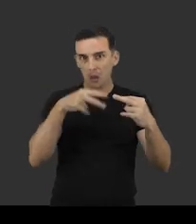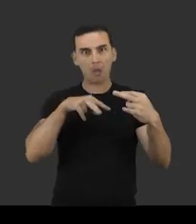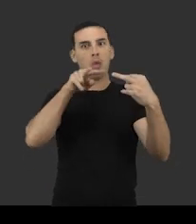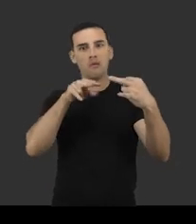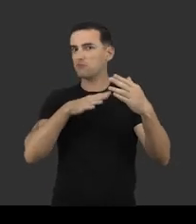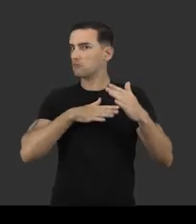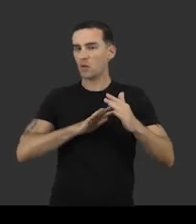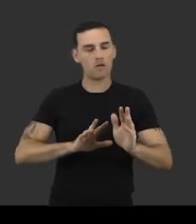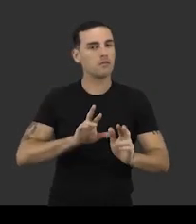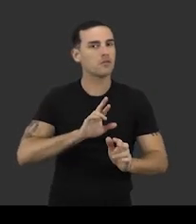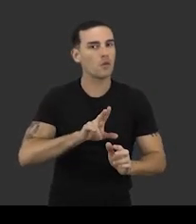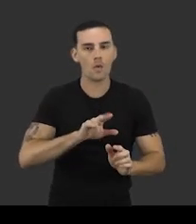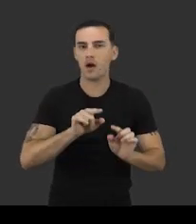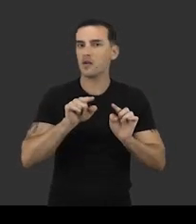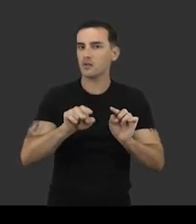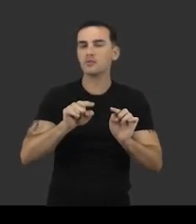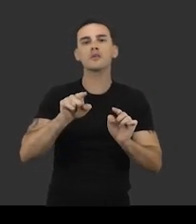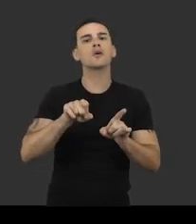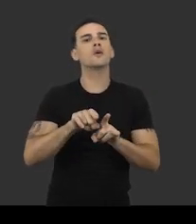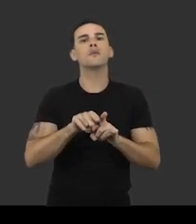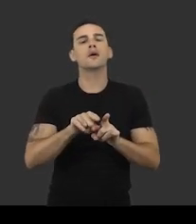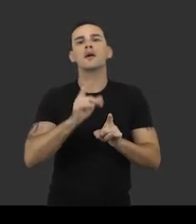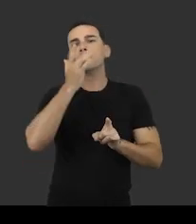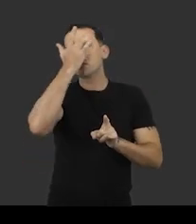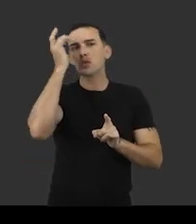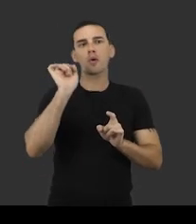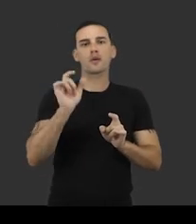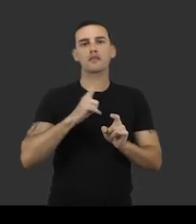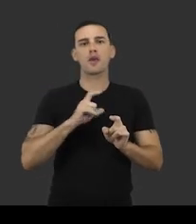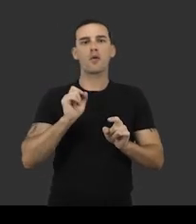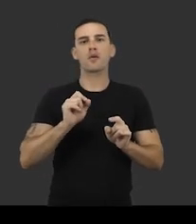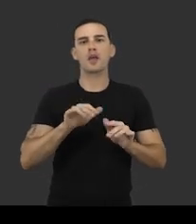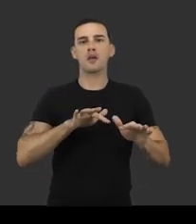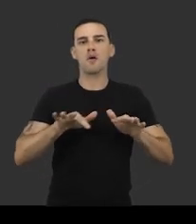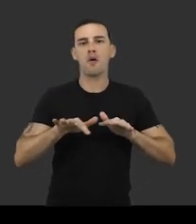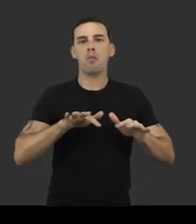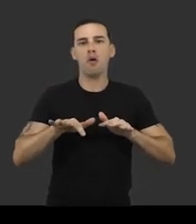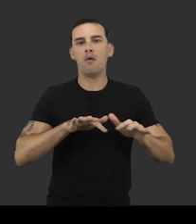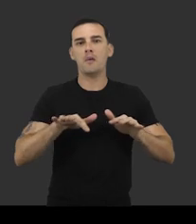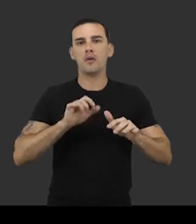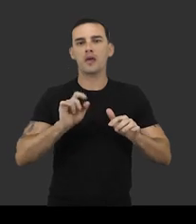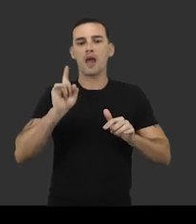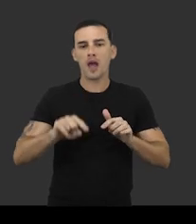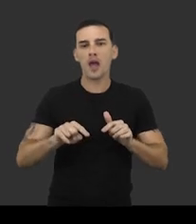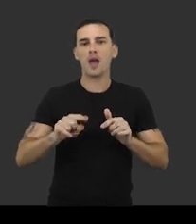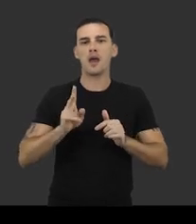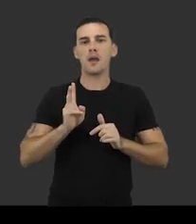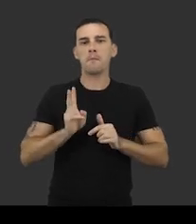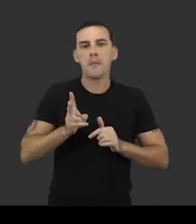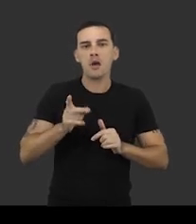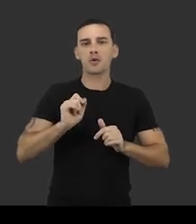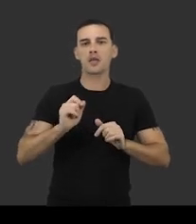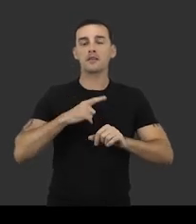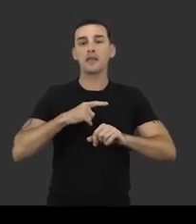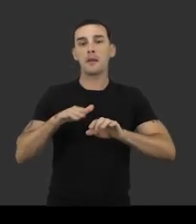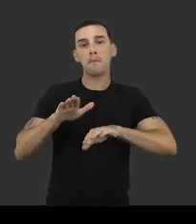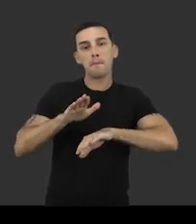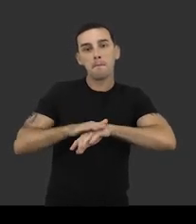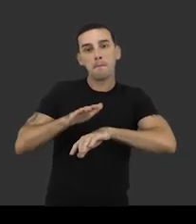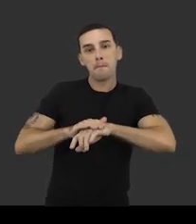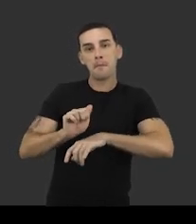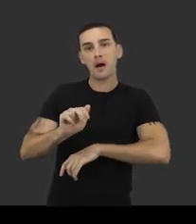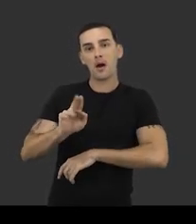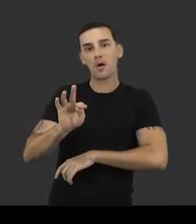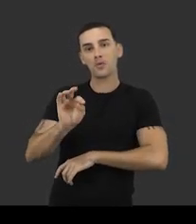no olho, né? Aquelas pessoas que têm aqueles movimentos que hoje nós sabemos que são os movimentos de autorregulação, né? Que